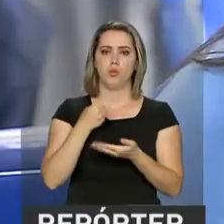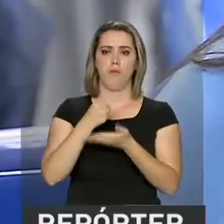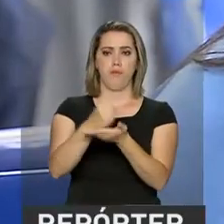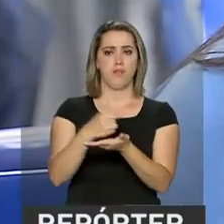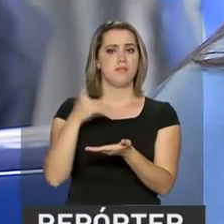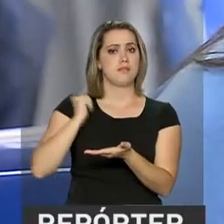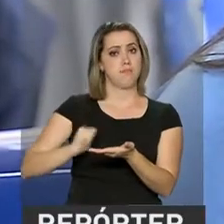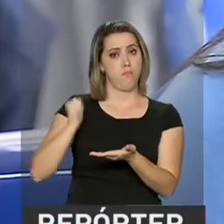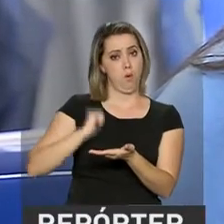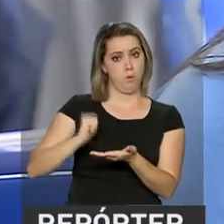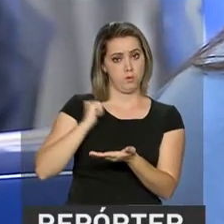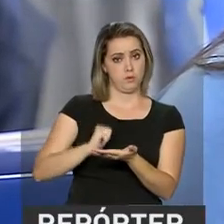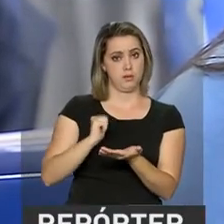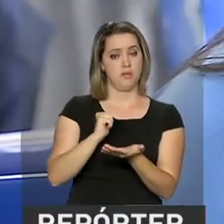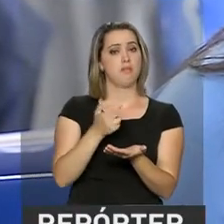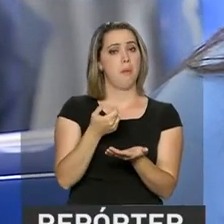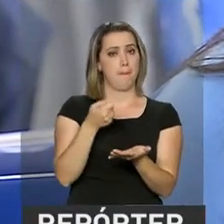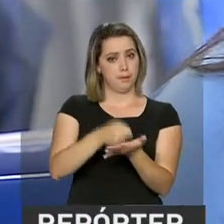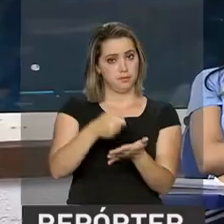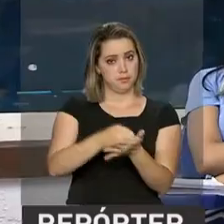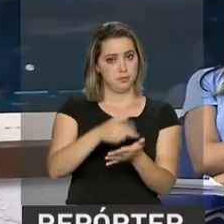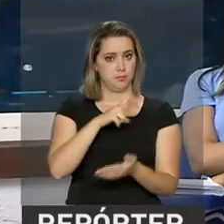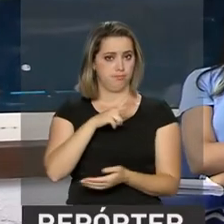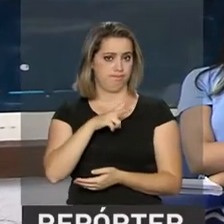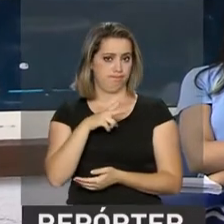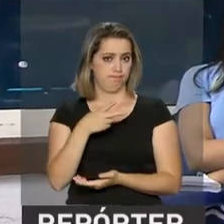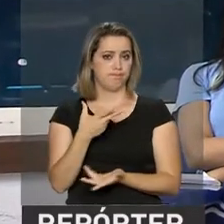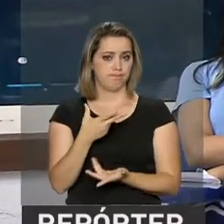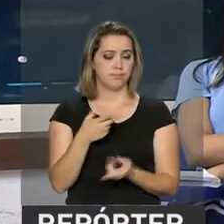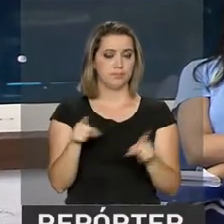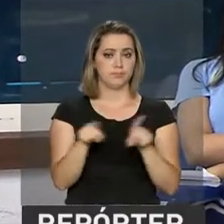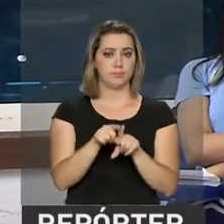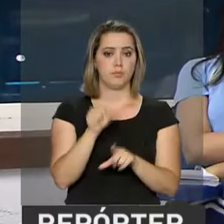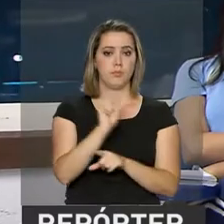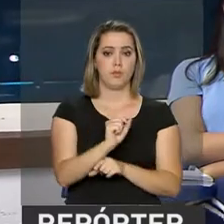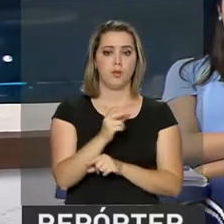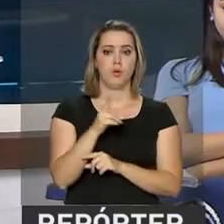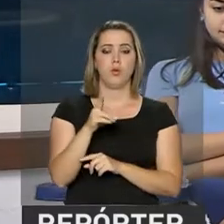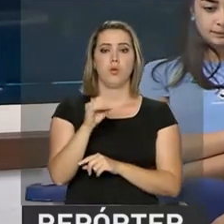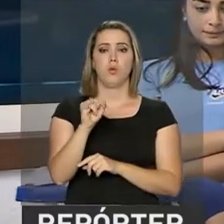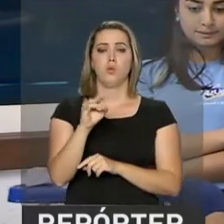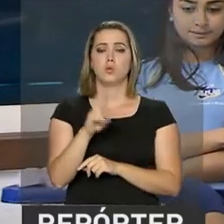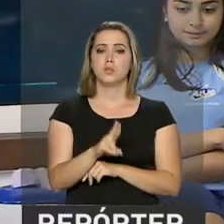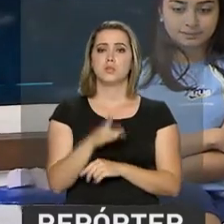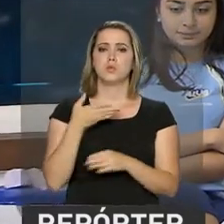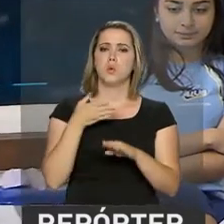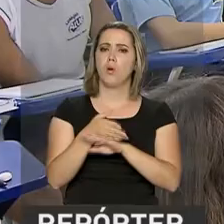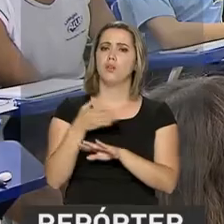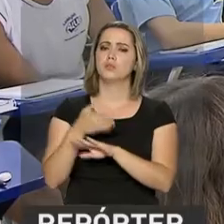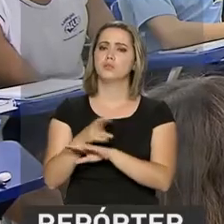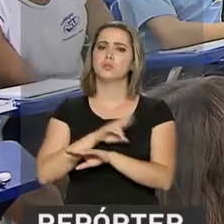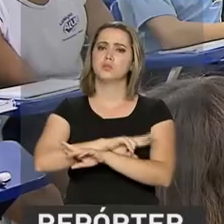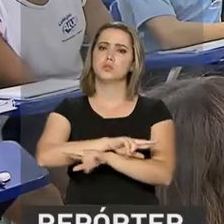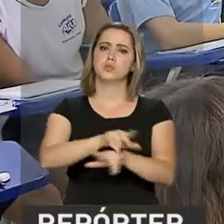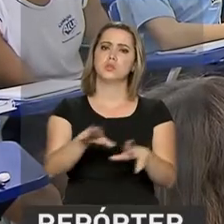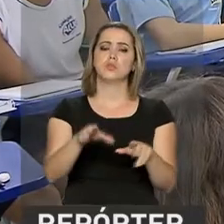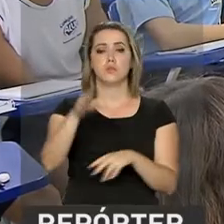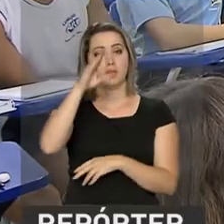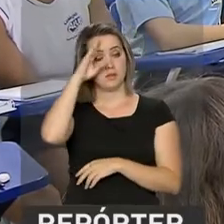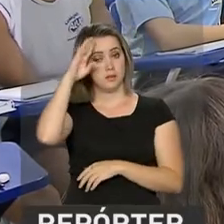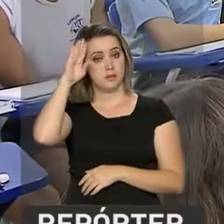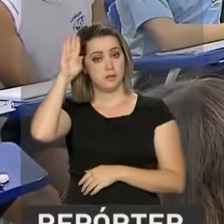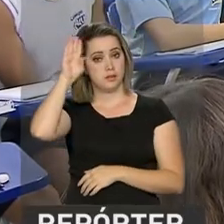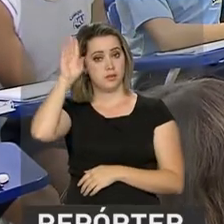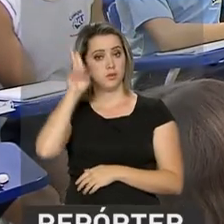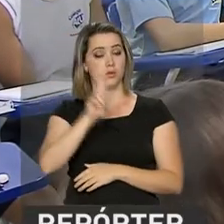em instituições de ensino superior particulares, o Sistema de Seleção Unificado, o SISU, que dá acesso aos cursos superiores